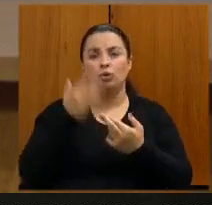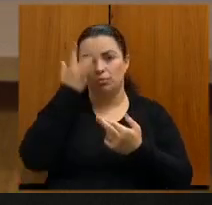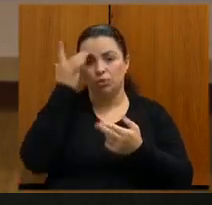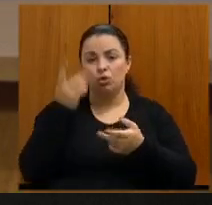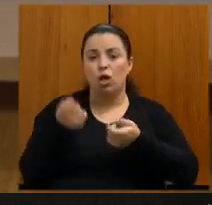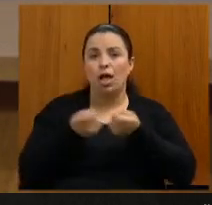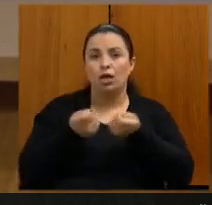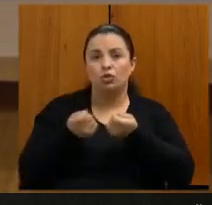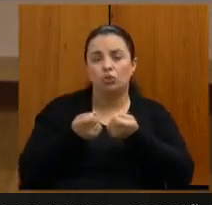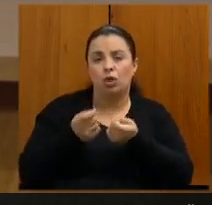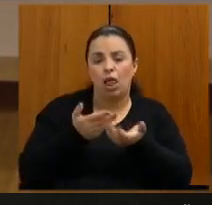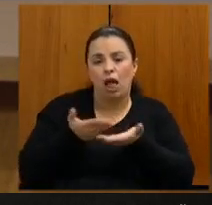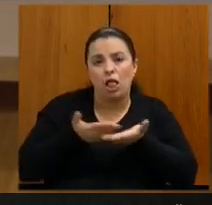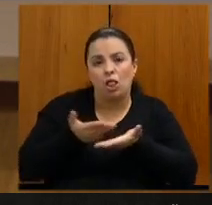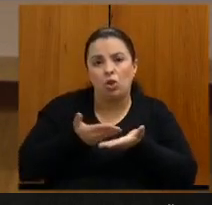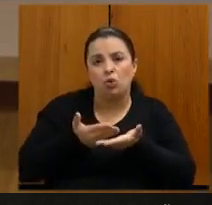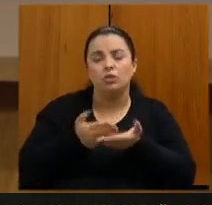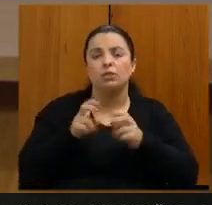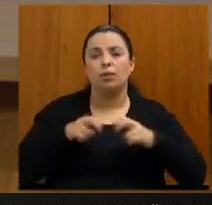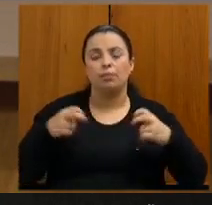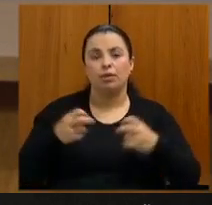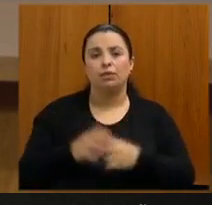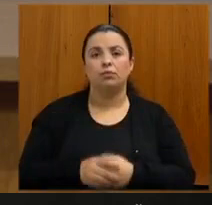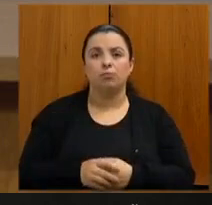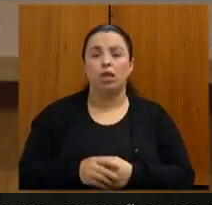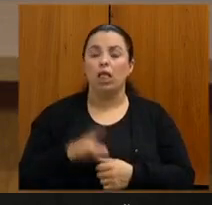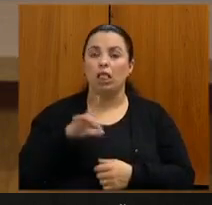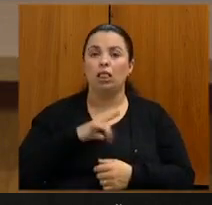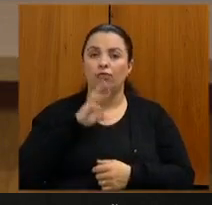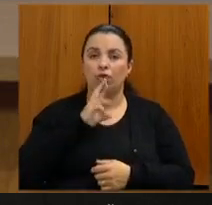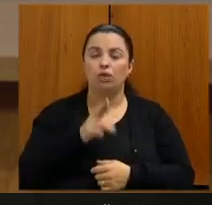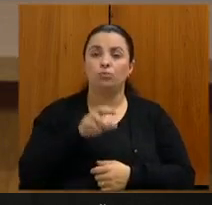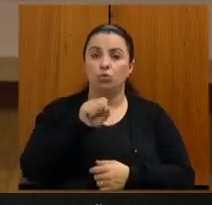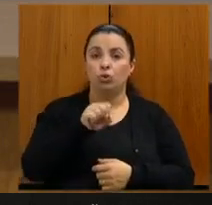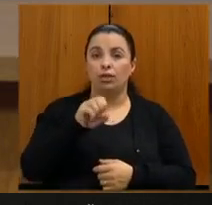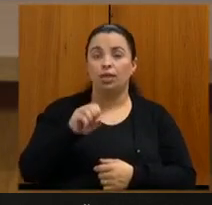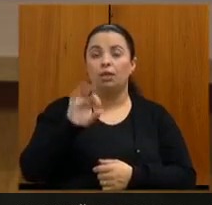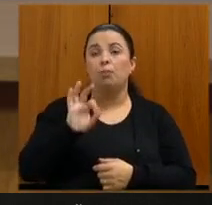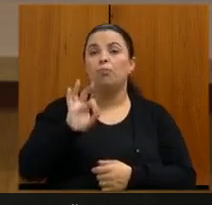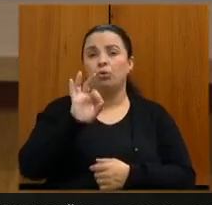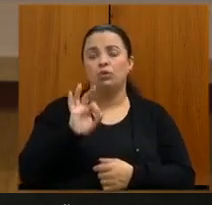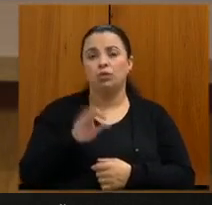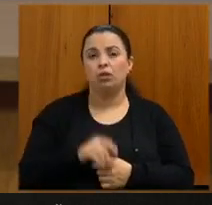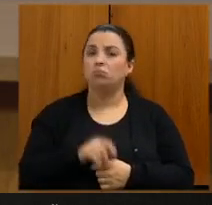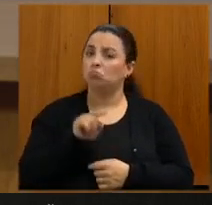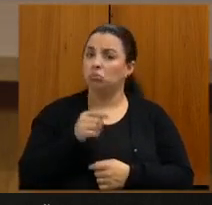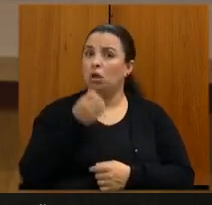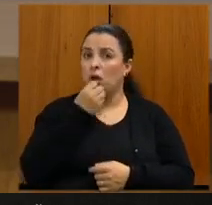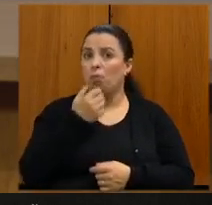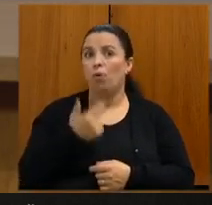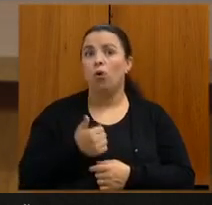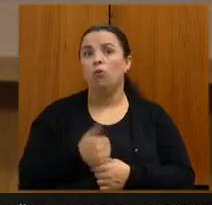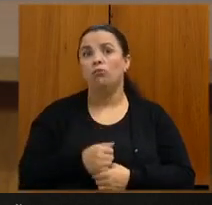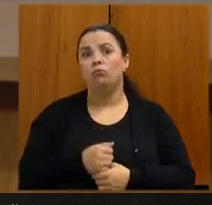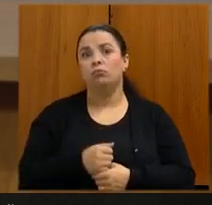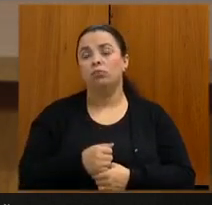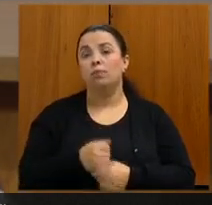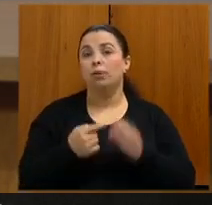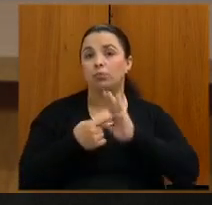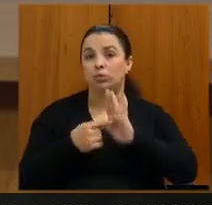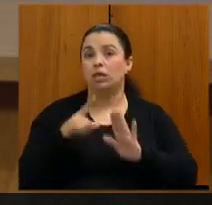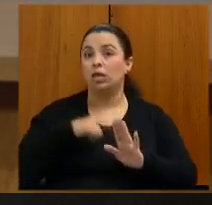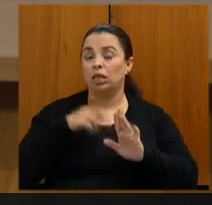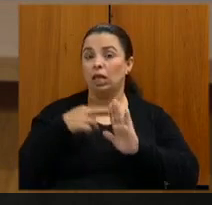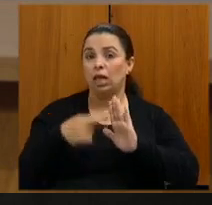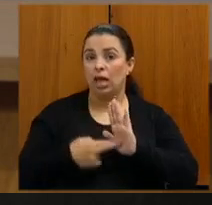um resultado de noventa porcento dos atendimentos é um indicador alto então se pra mostrar que existem critério e